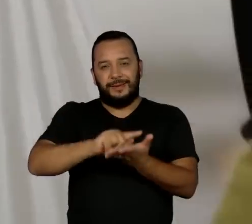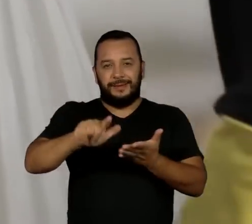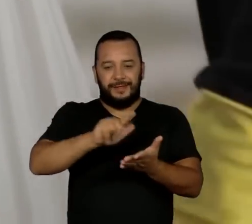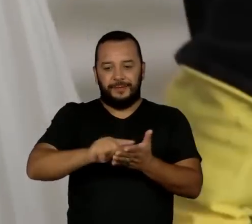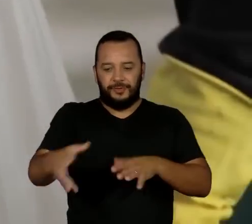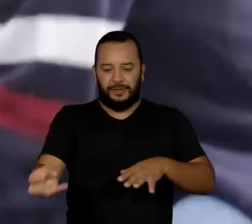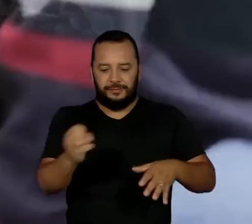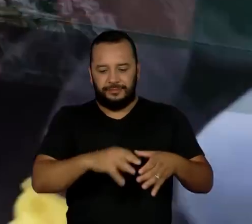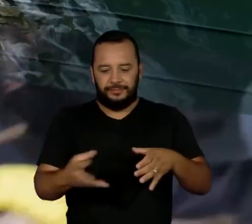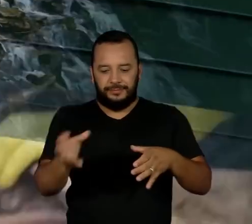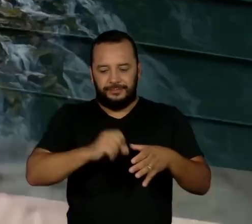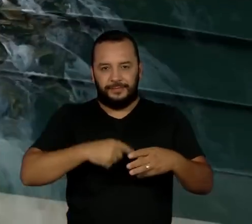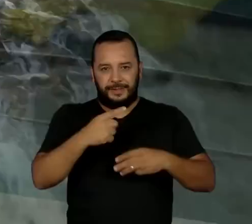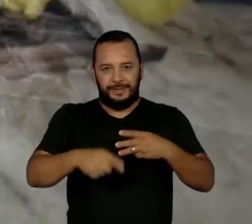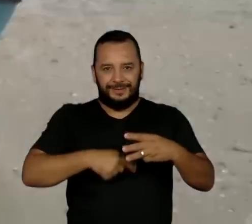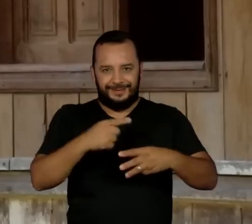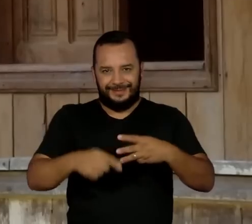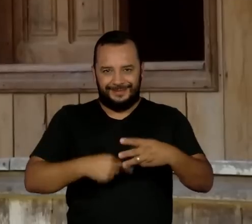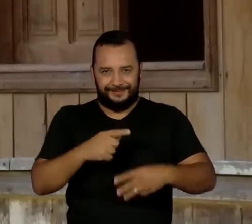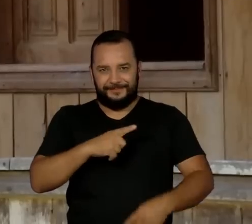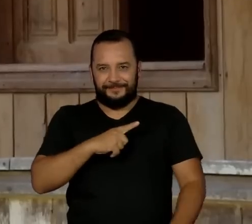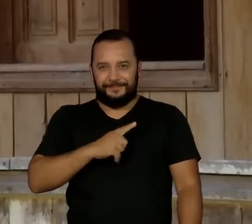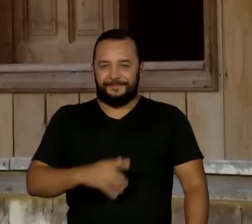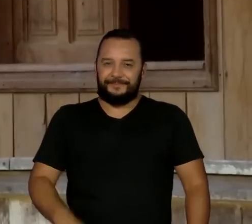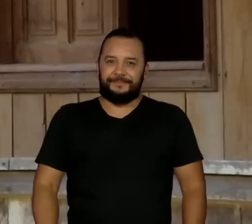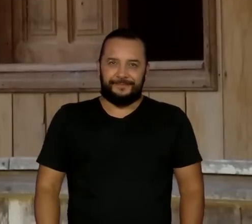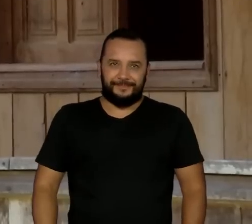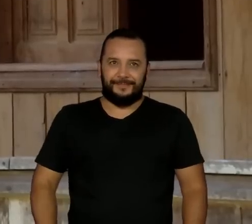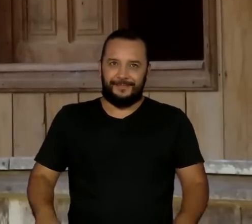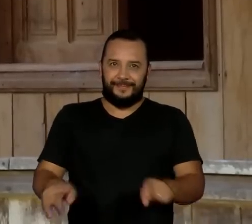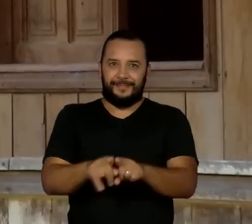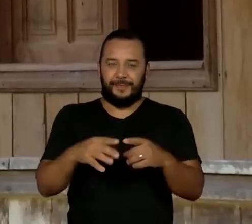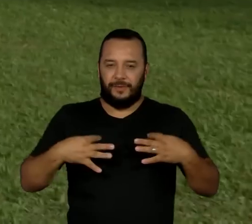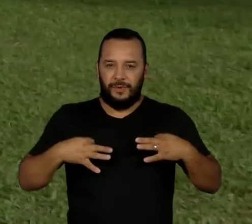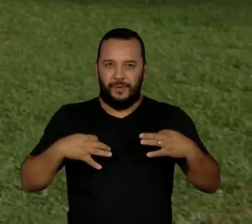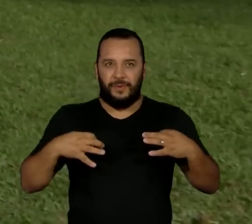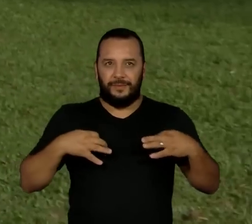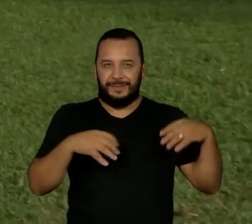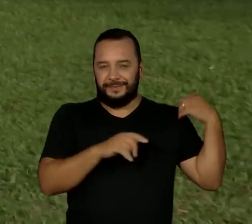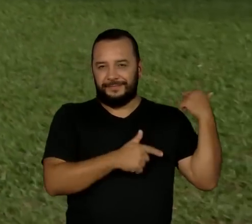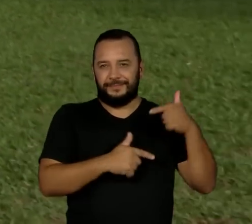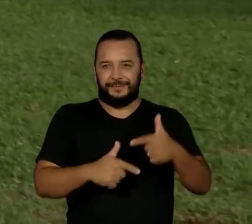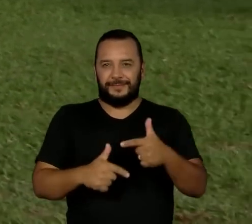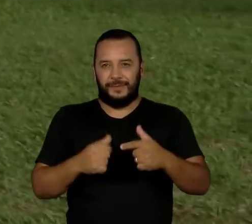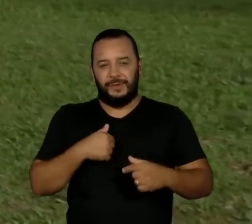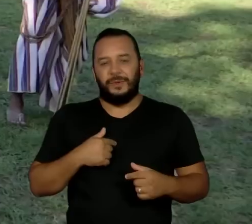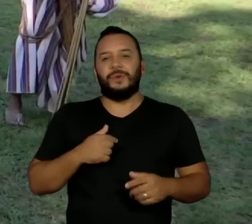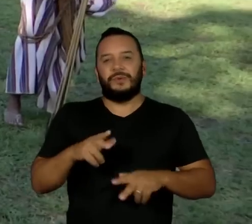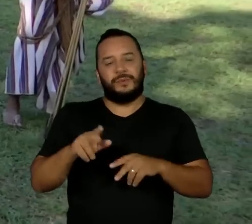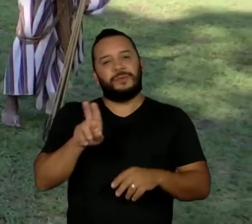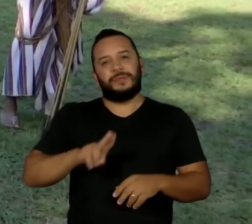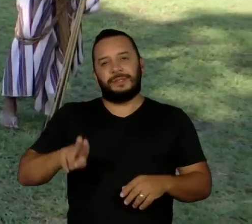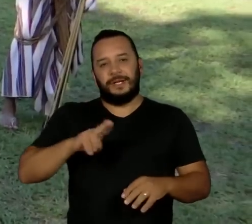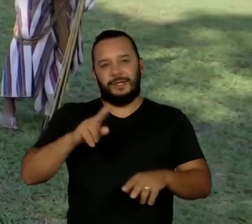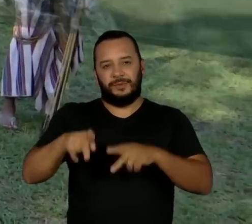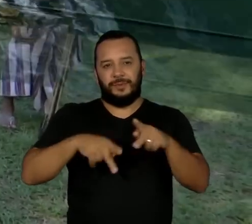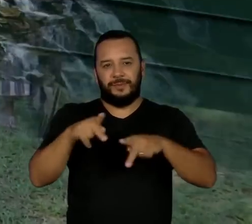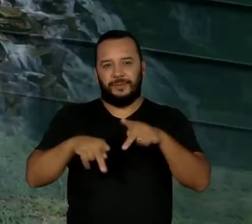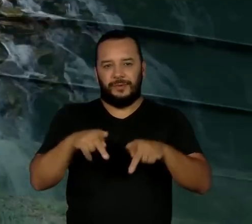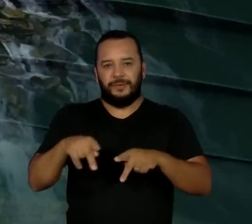nos oceanos. A beleza dos trajes tradicionais usados pelo povo Axaninca.